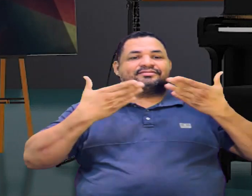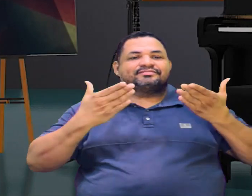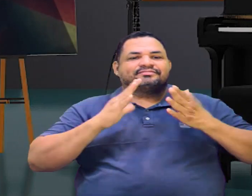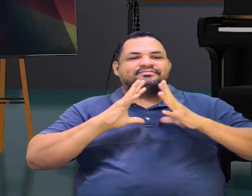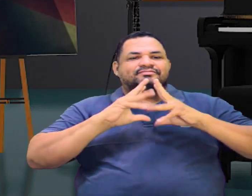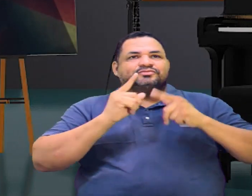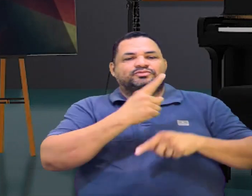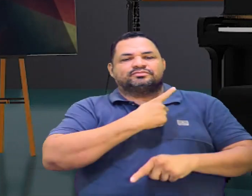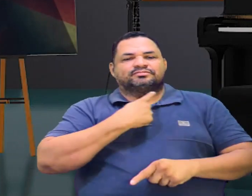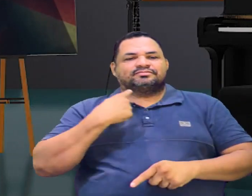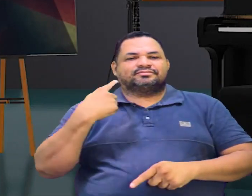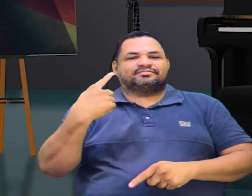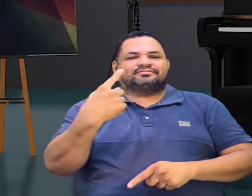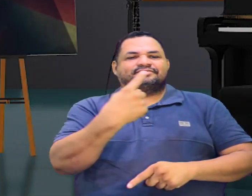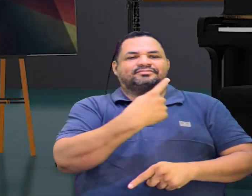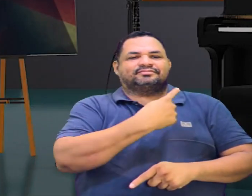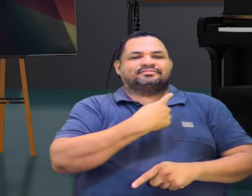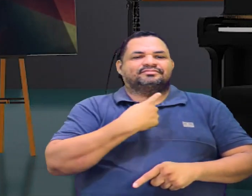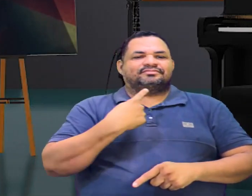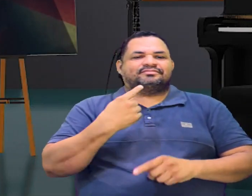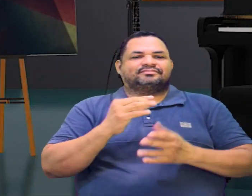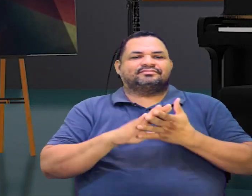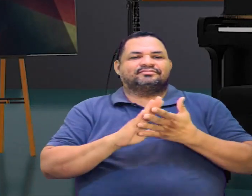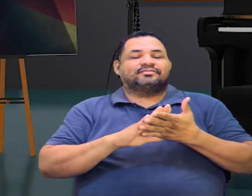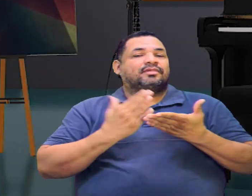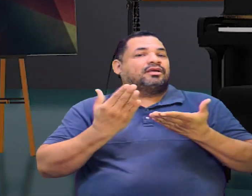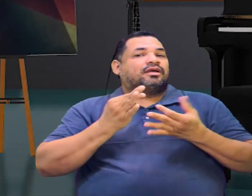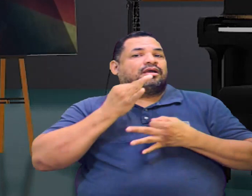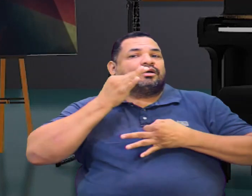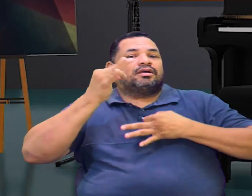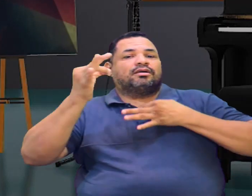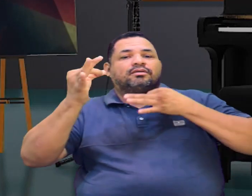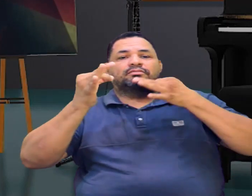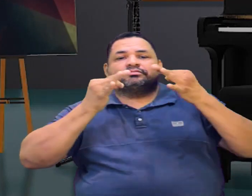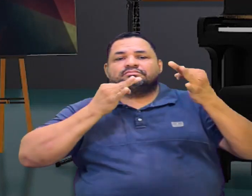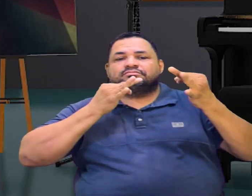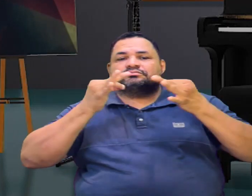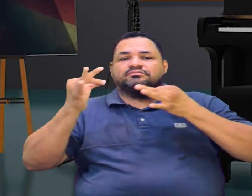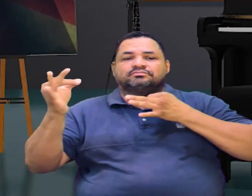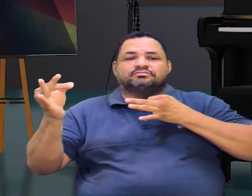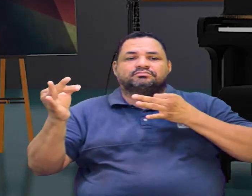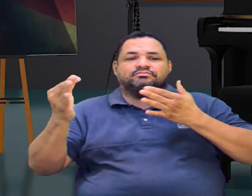todo mundo irá supor